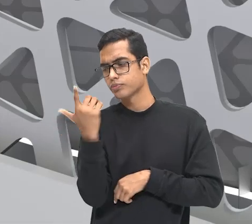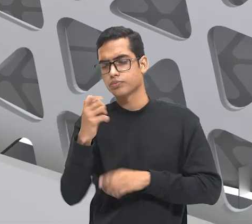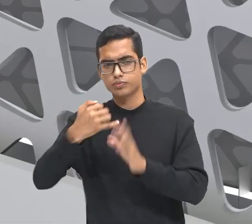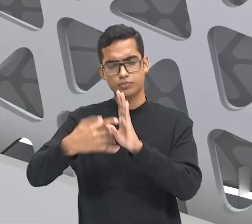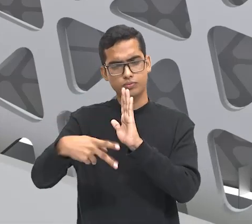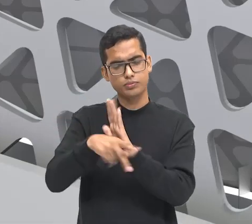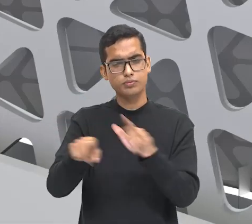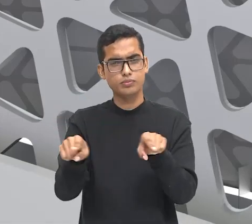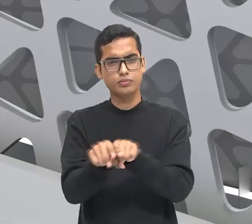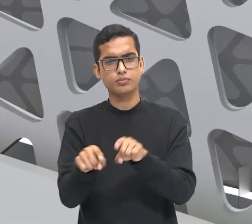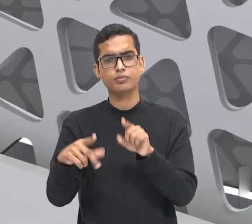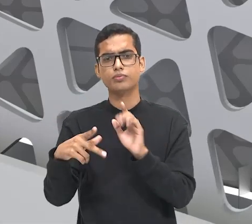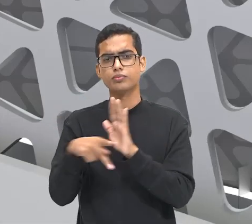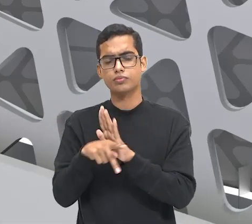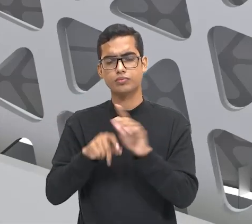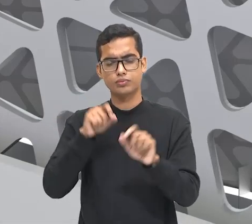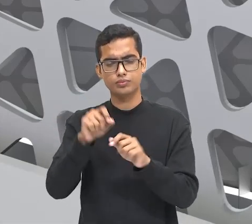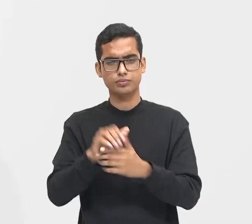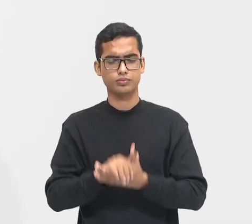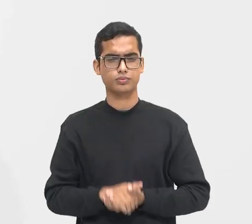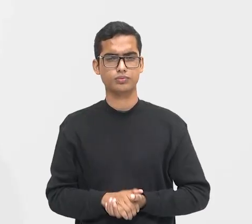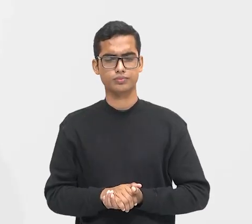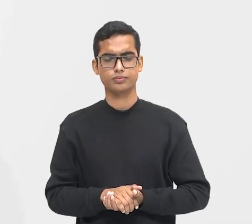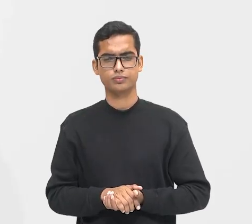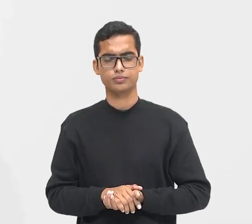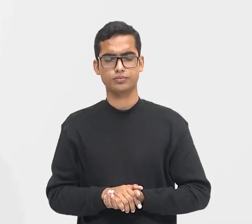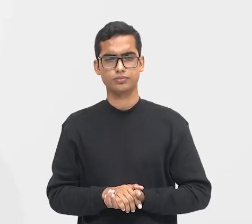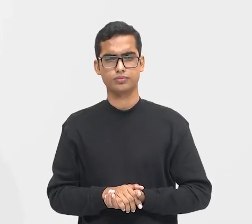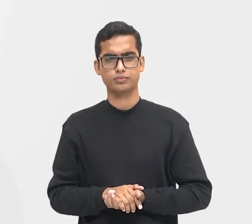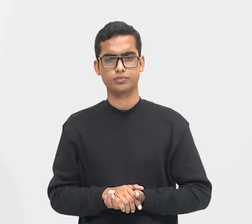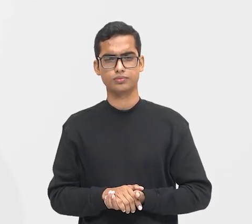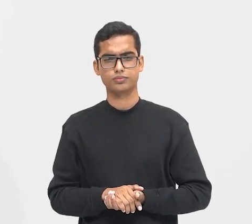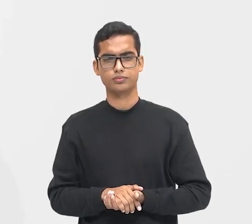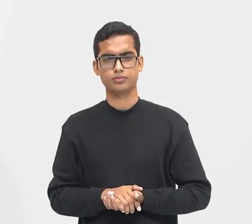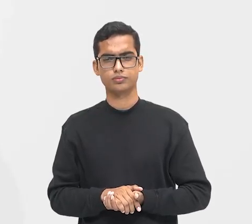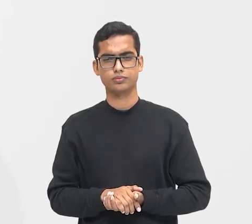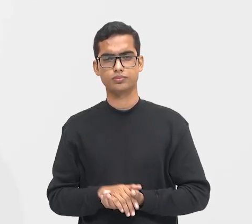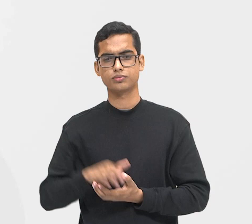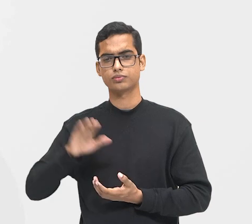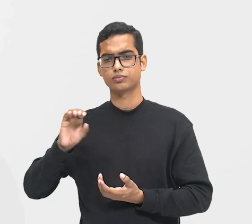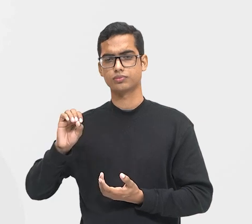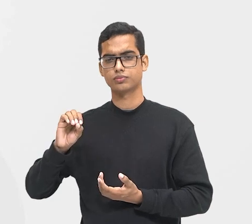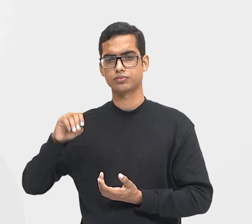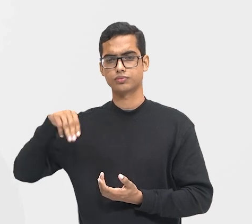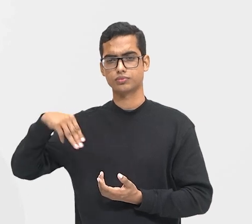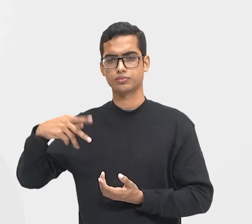outra característica das ondas que a gente observa aí nessa nossa imagem é o comprimento de